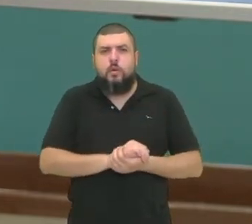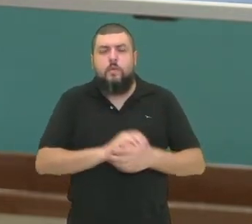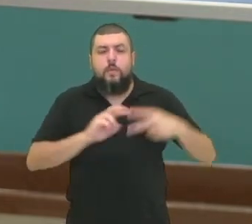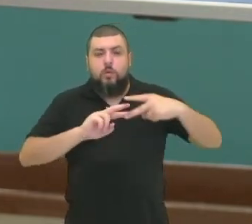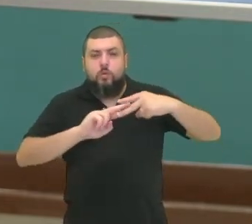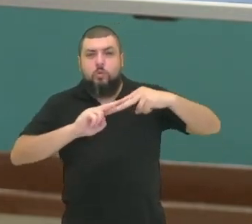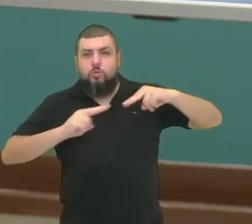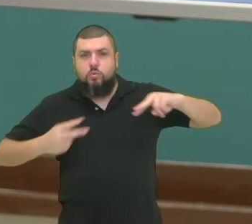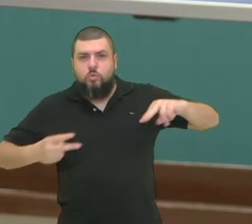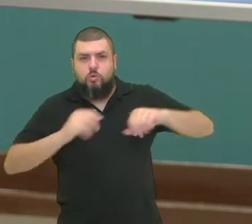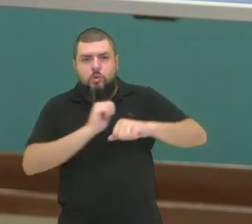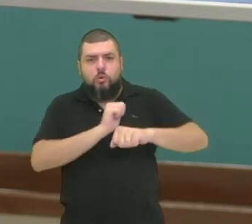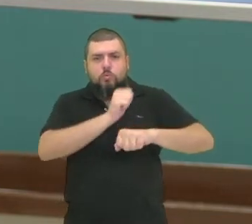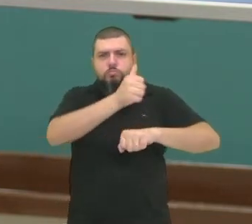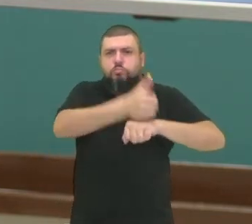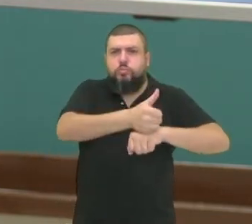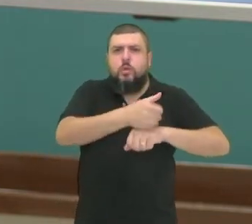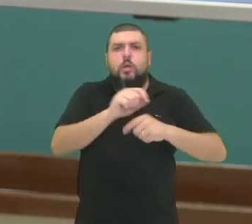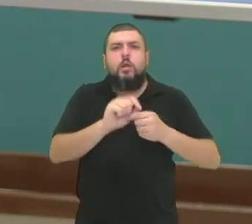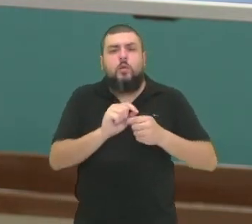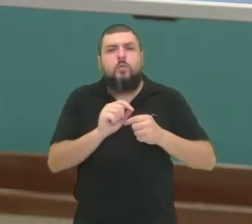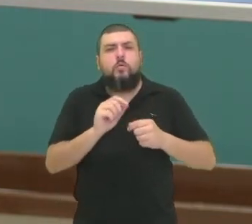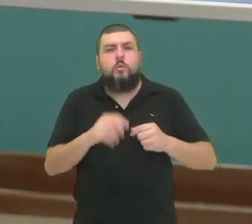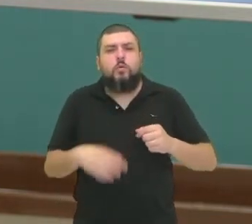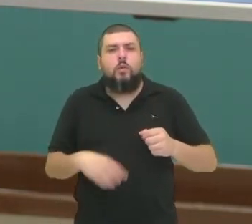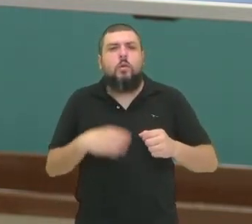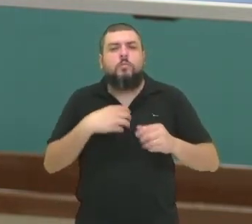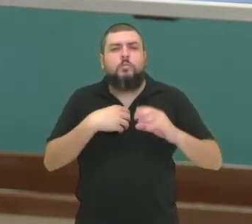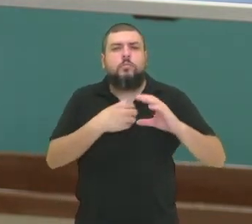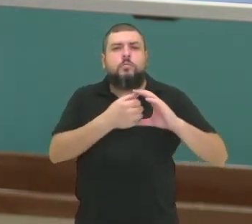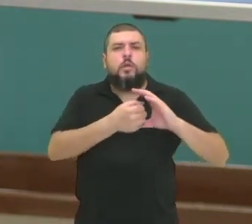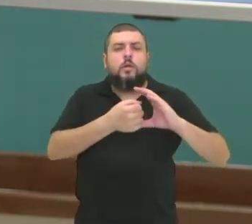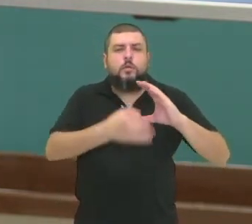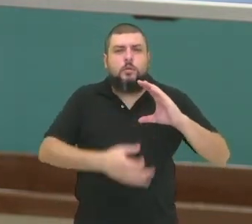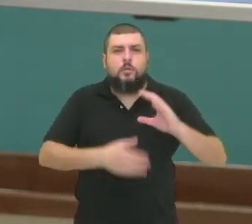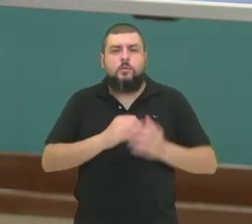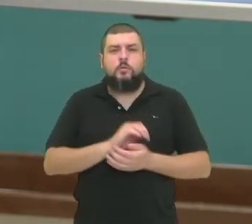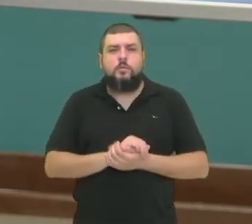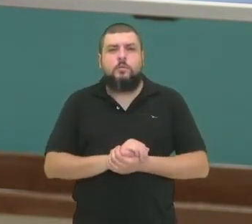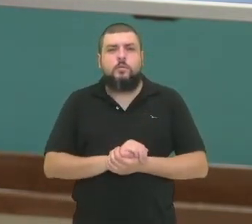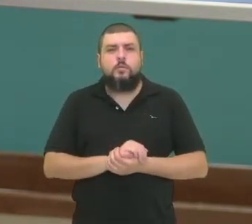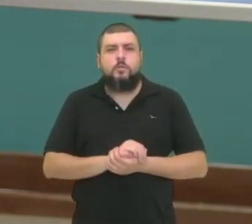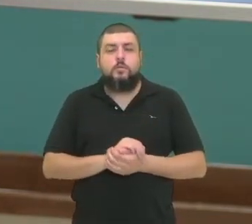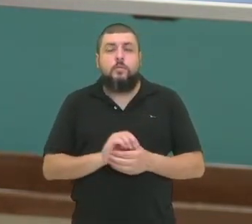vai aparecer ali, vai determinar essa característica. Ele pode ser